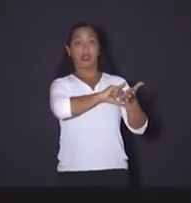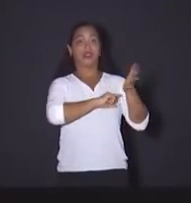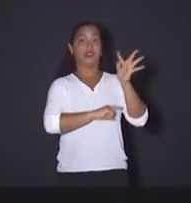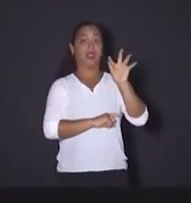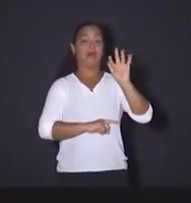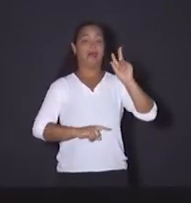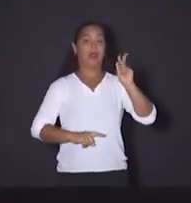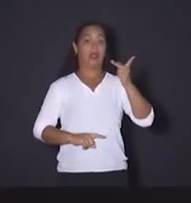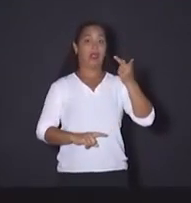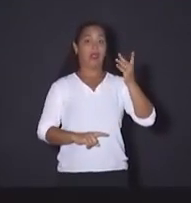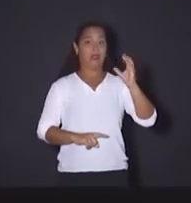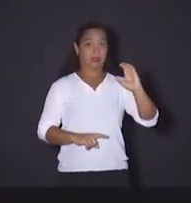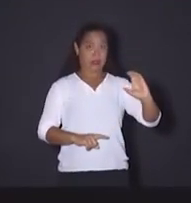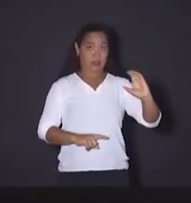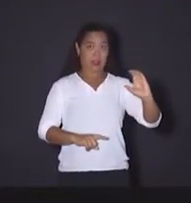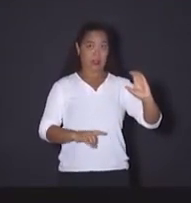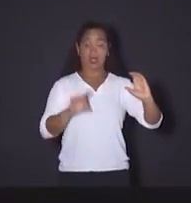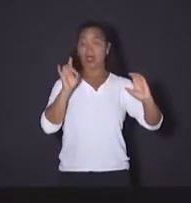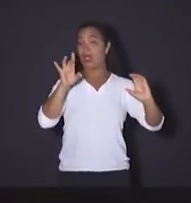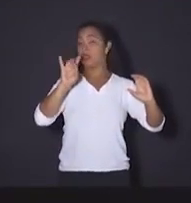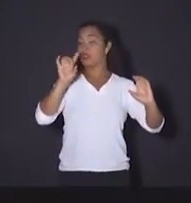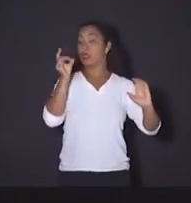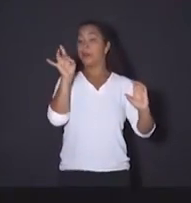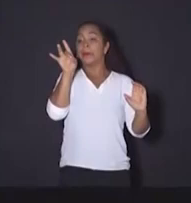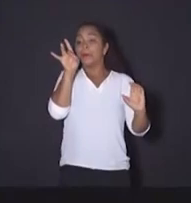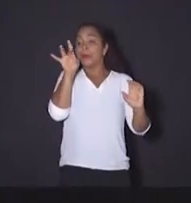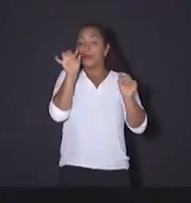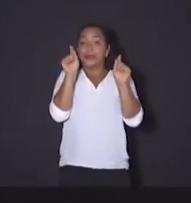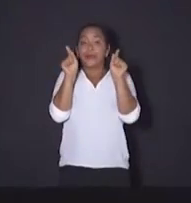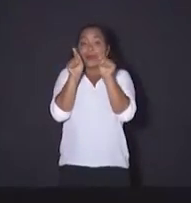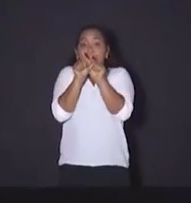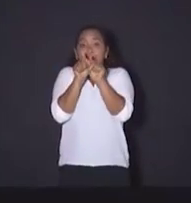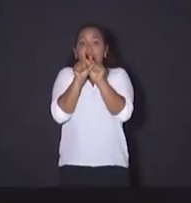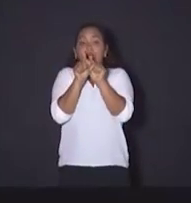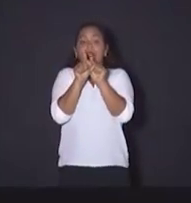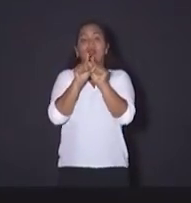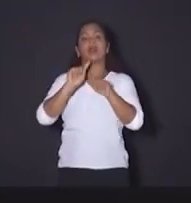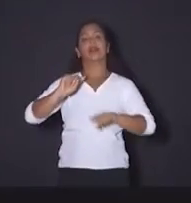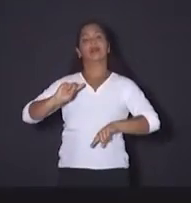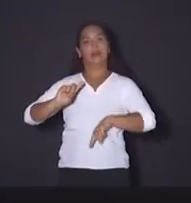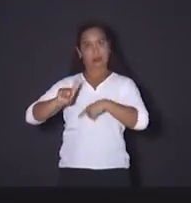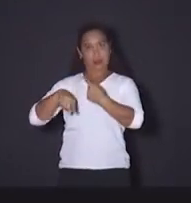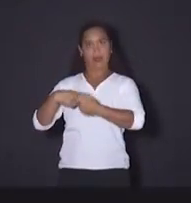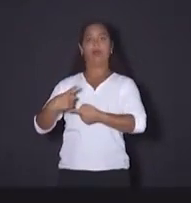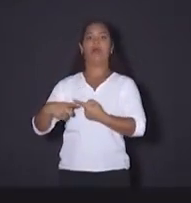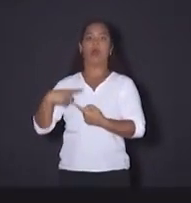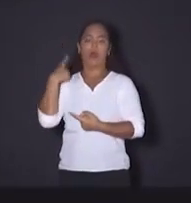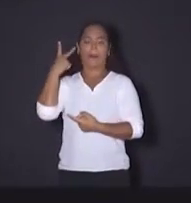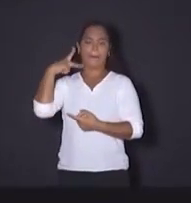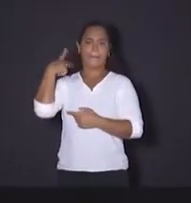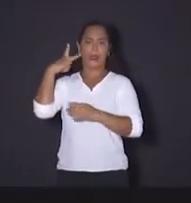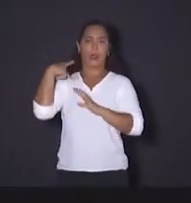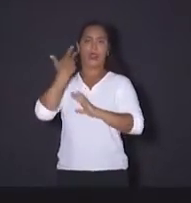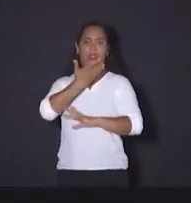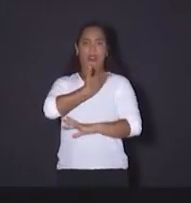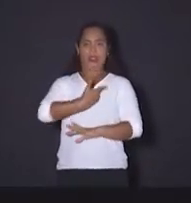cereja do bolo, para um Ministério com programas de políticas